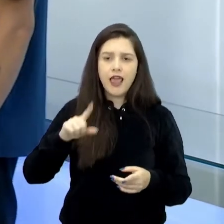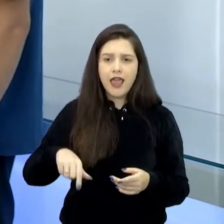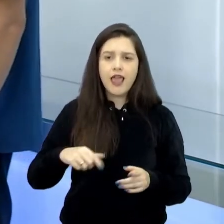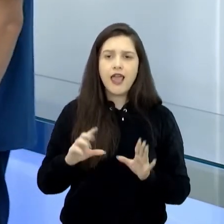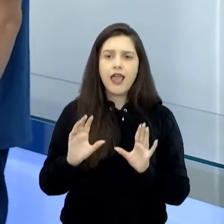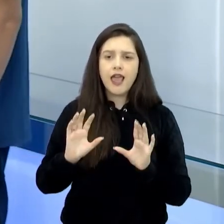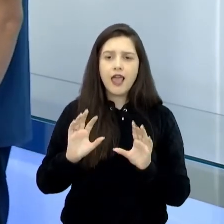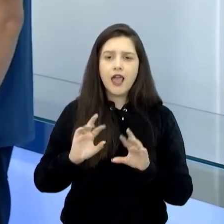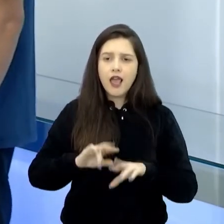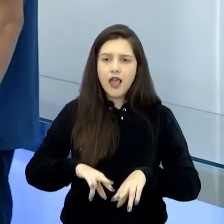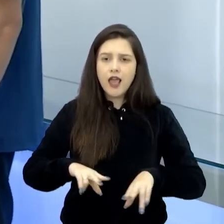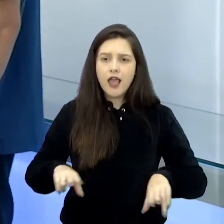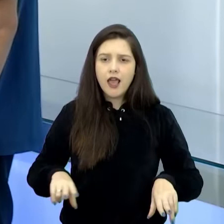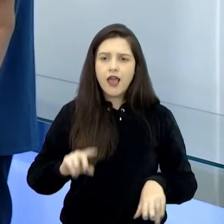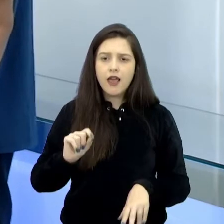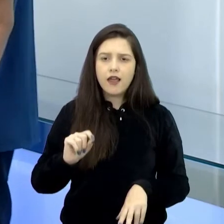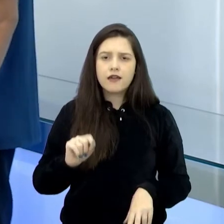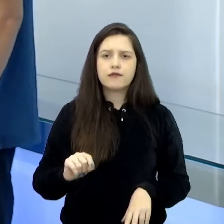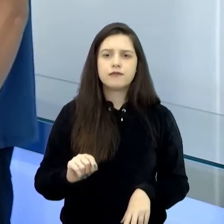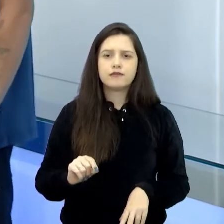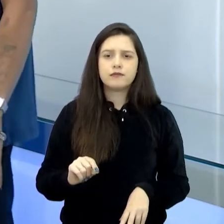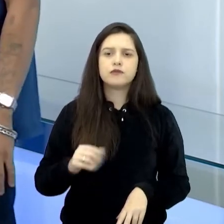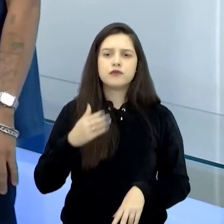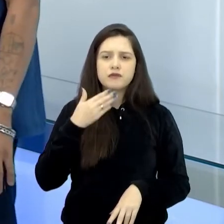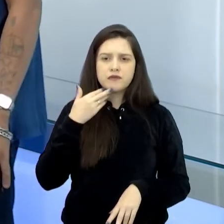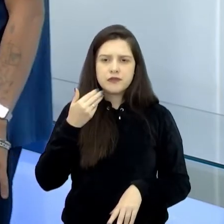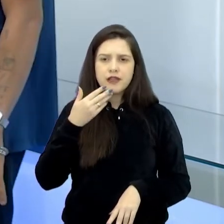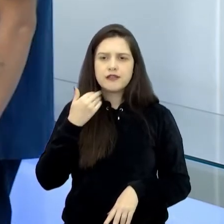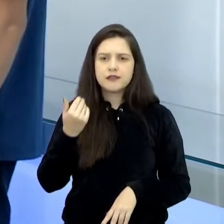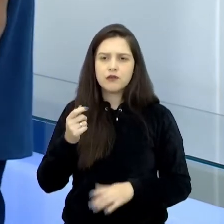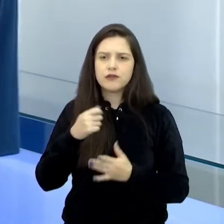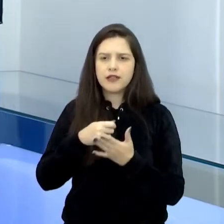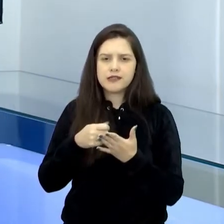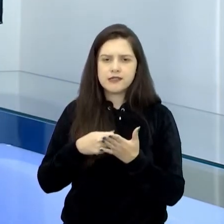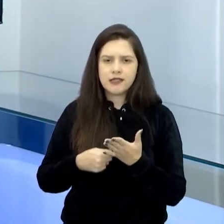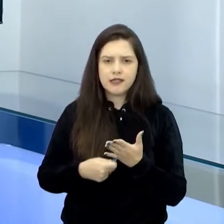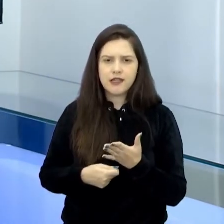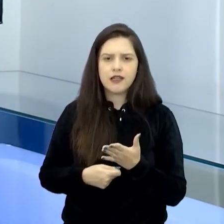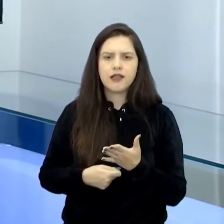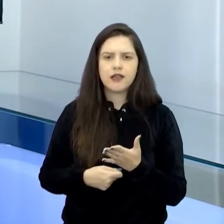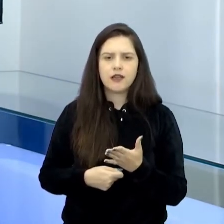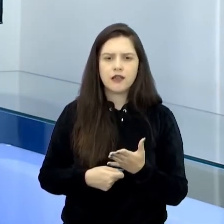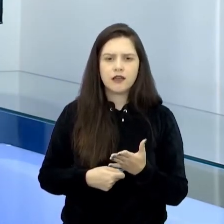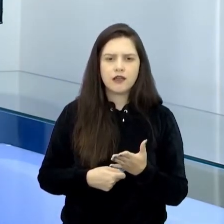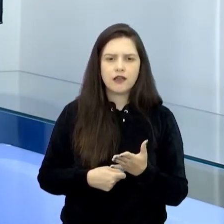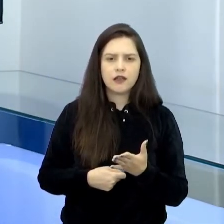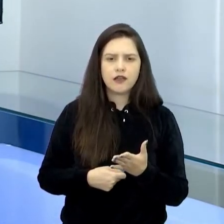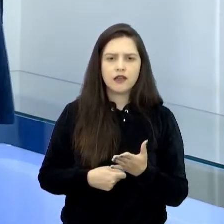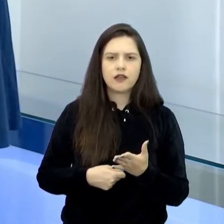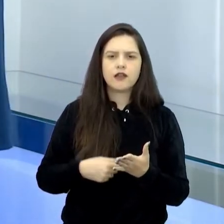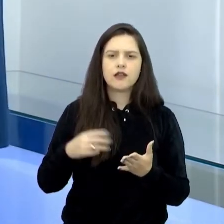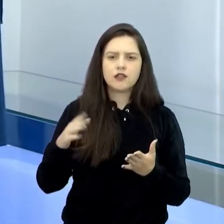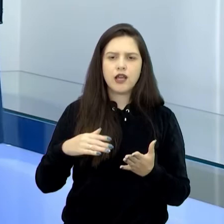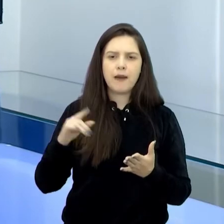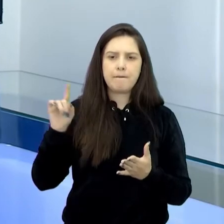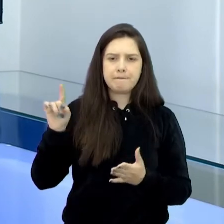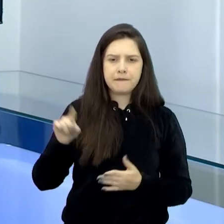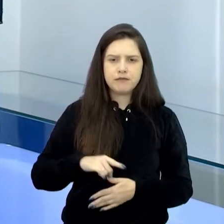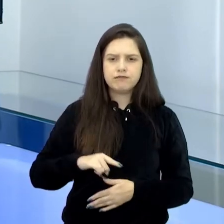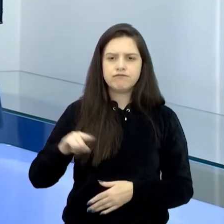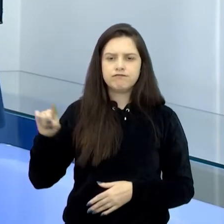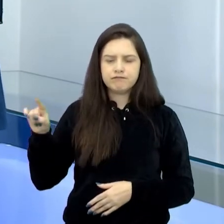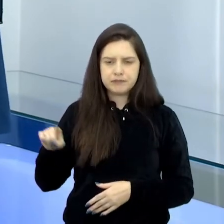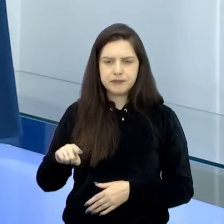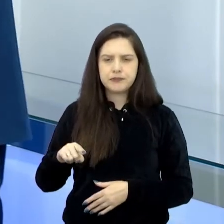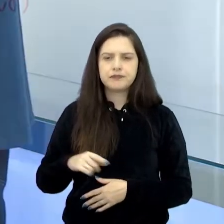aqui, vai ficar uma constante muito fácil de eu ser escrita. Se ele está sólido, ele já vai, né, sair